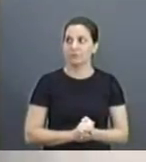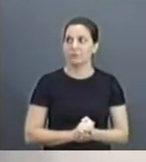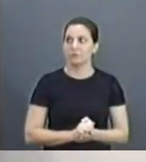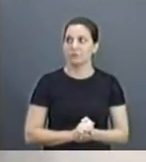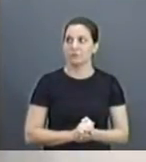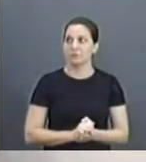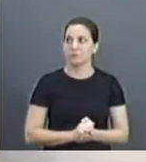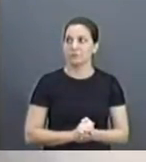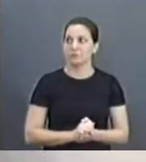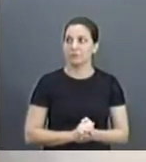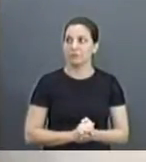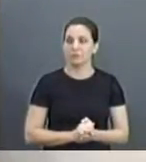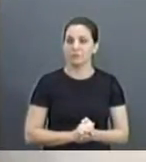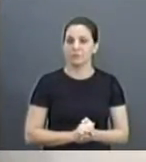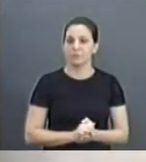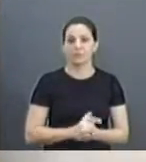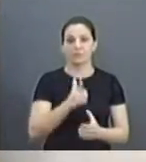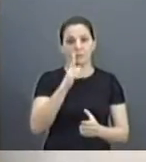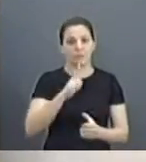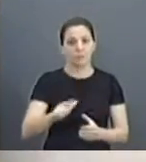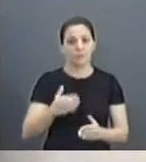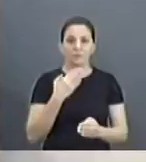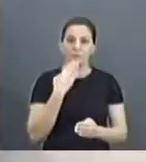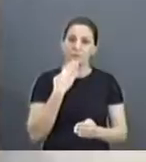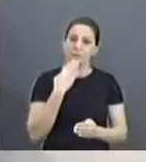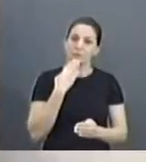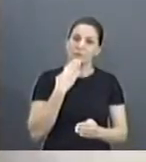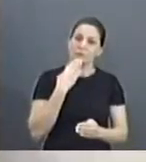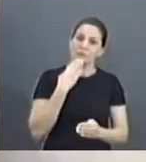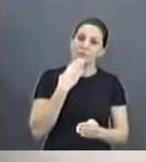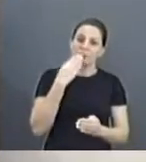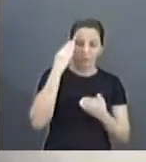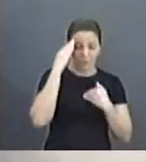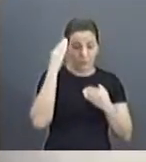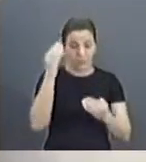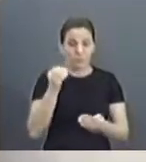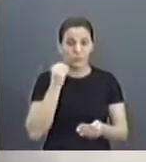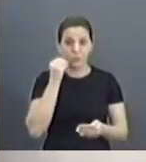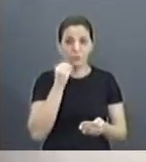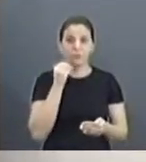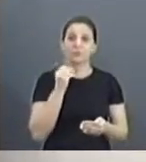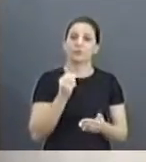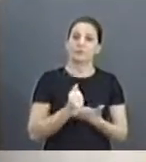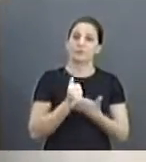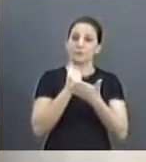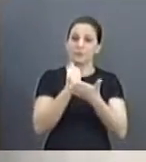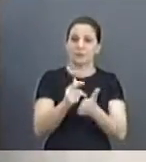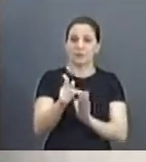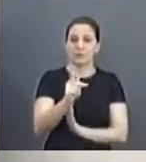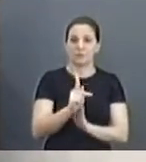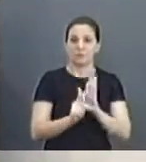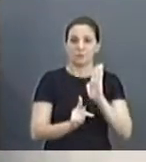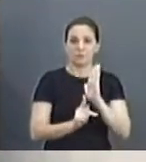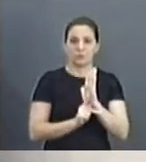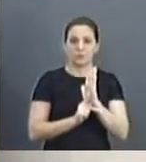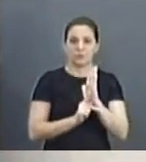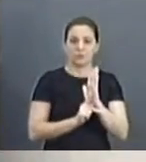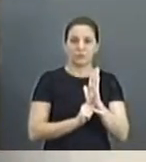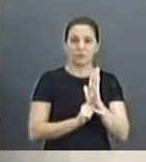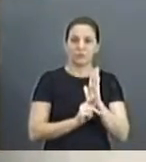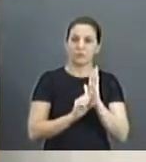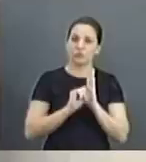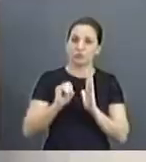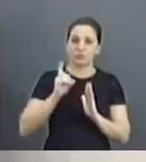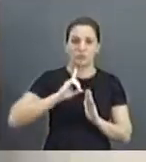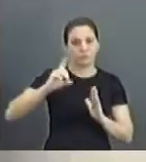bom quero mais uma vez agradecer a oportunidade e apoiar o projeto se